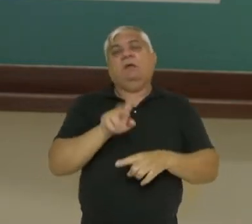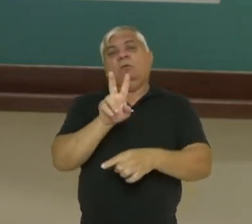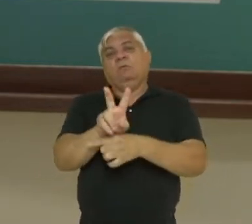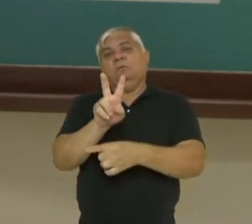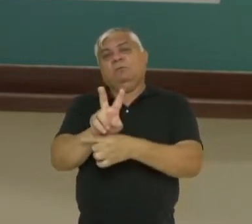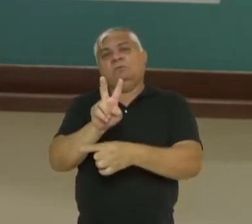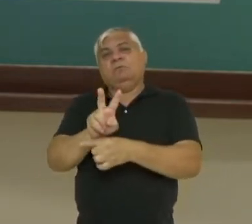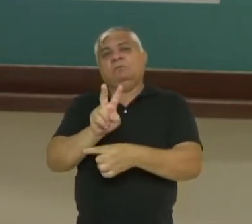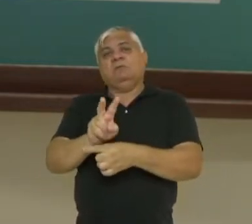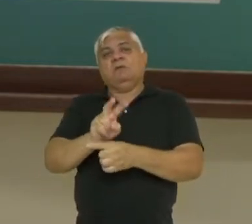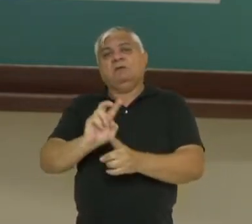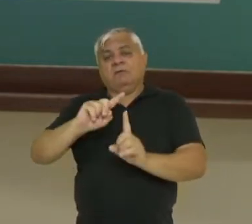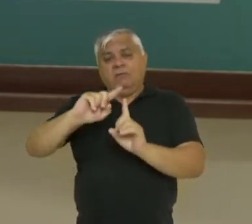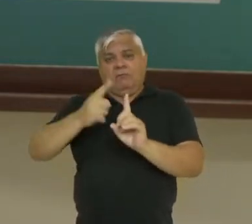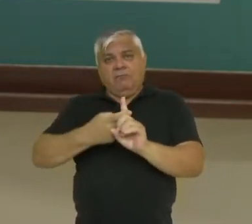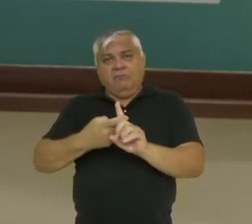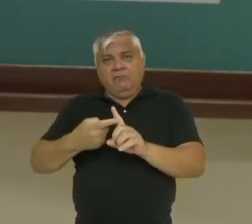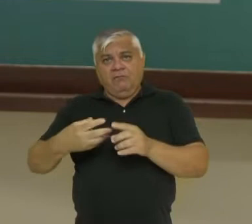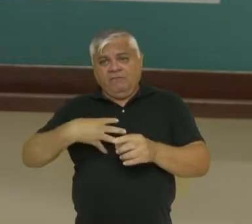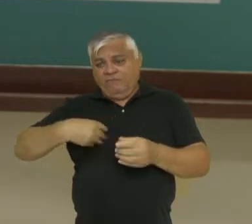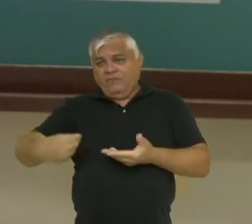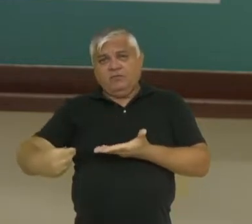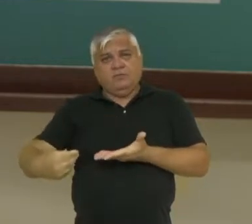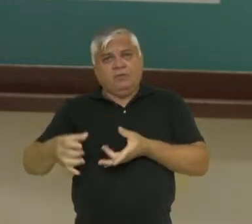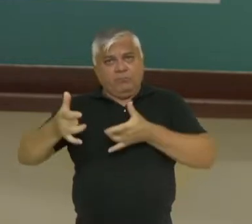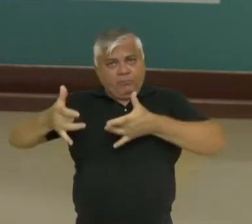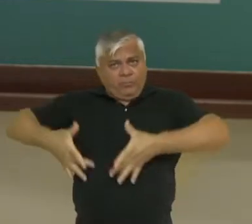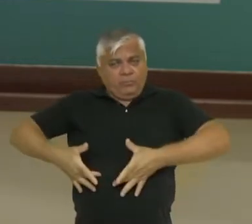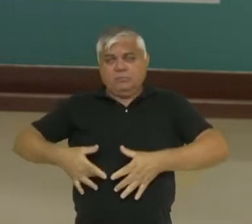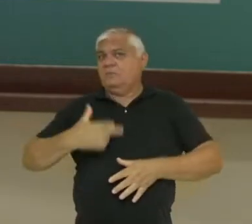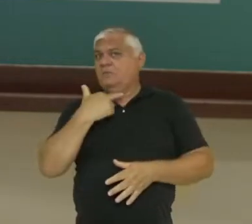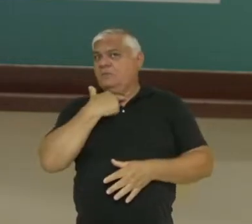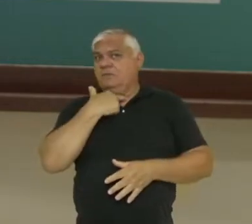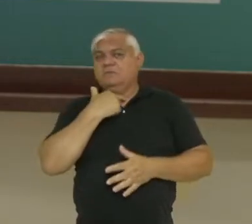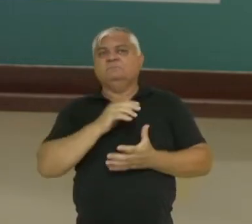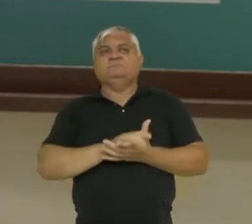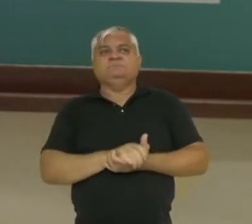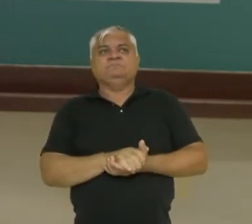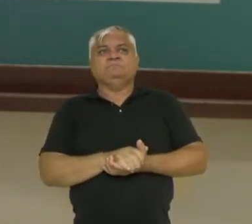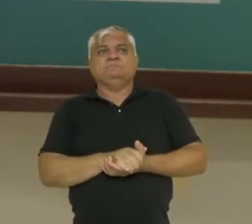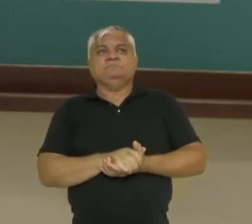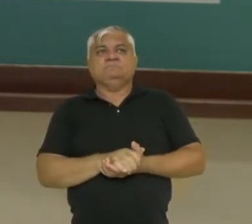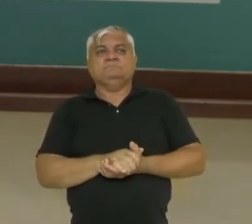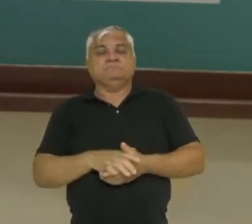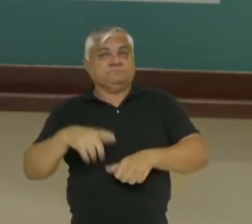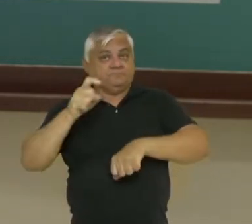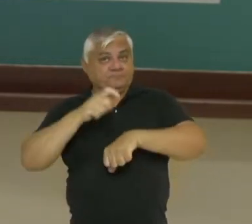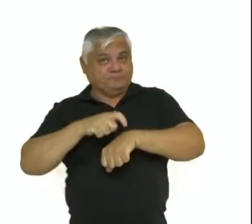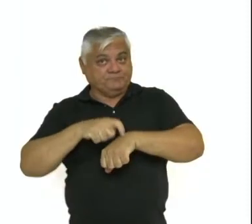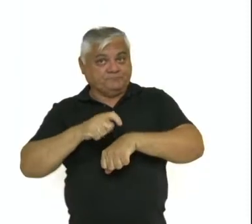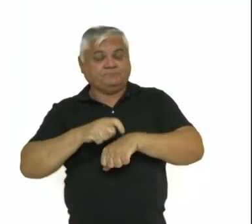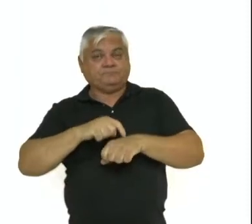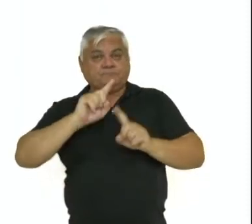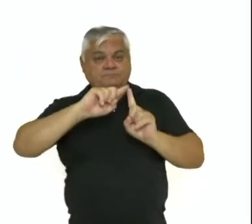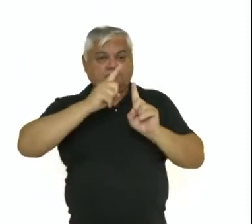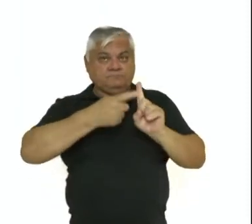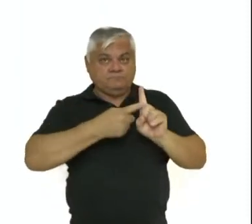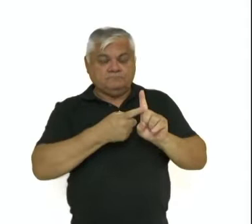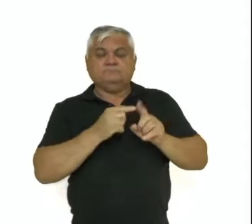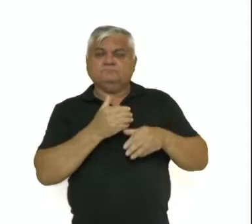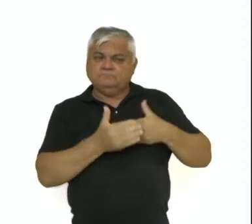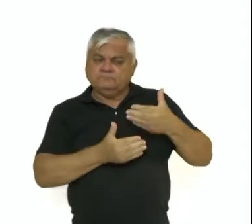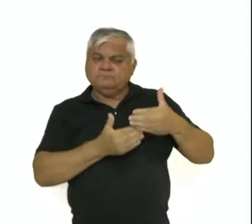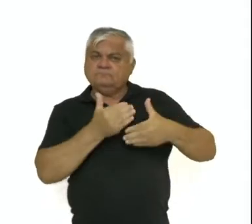essa criança, Não vão poder abandonar, é claro que não. Então, o momento da geração de um bebê é um período de